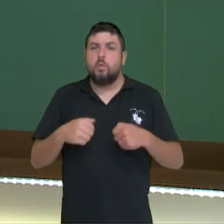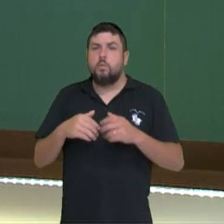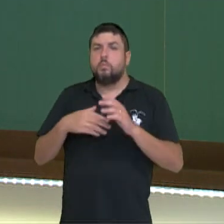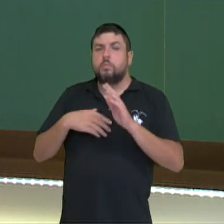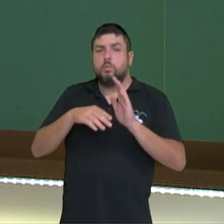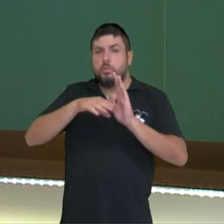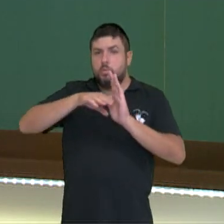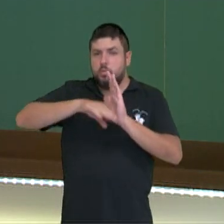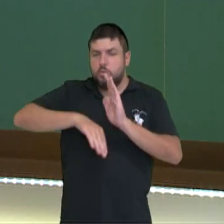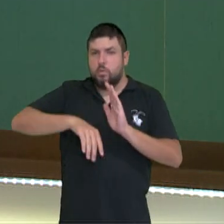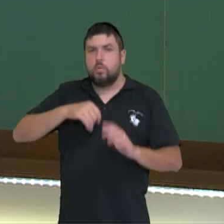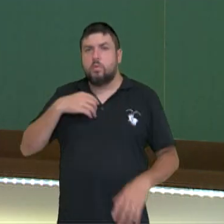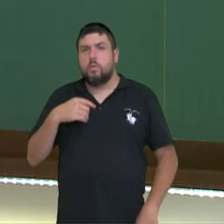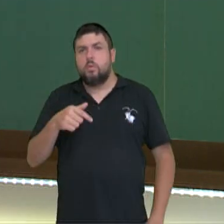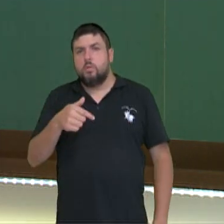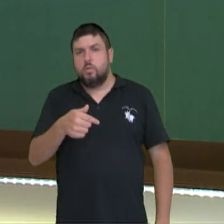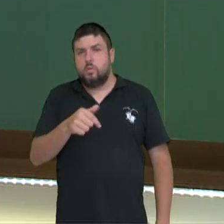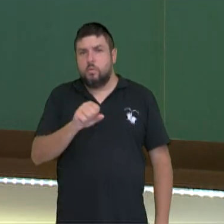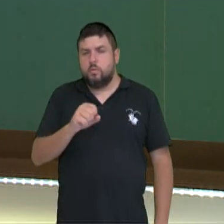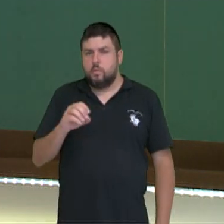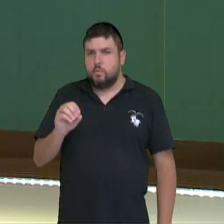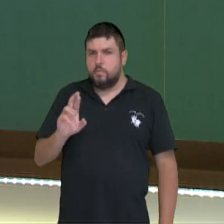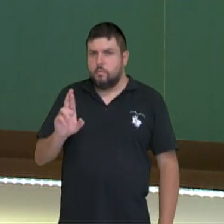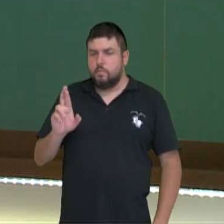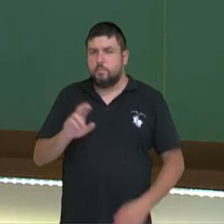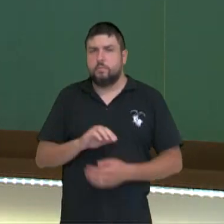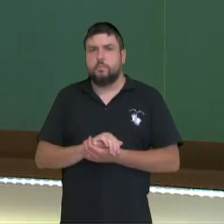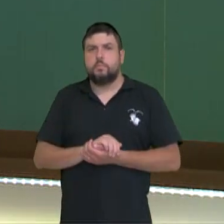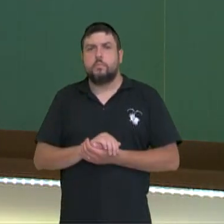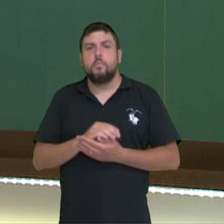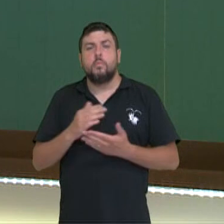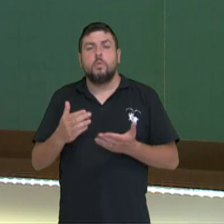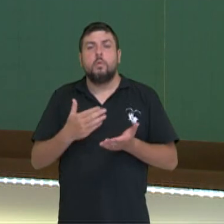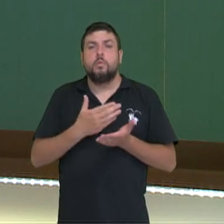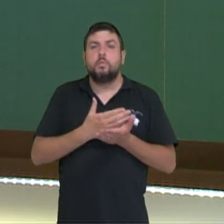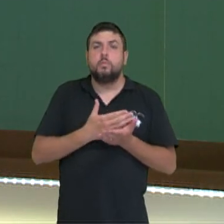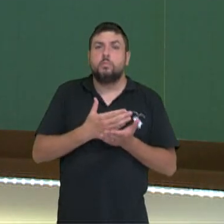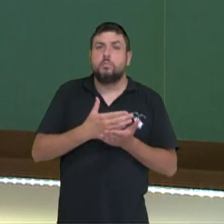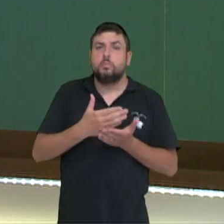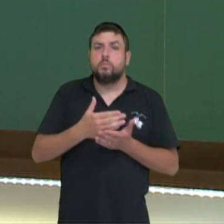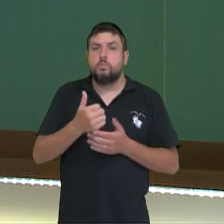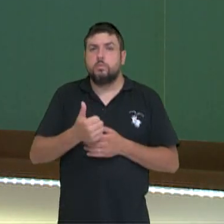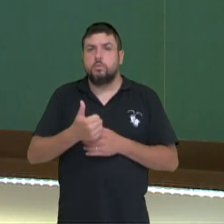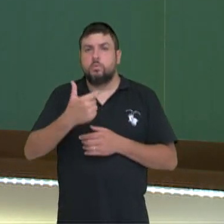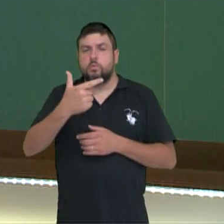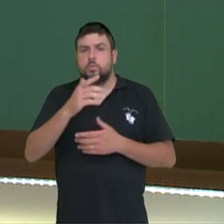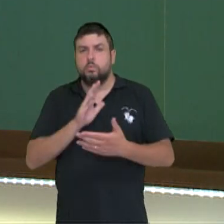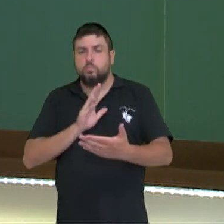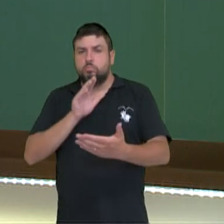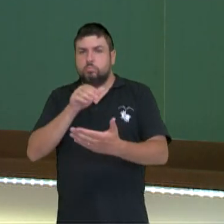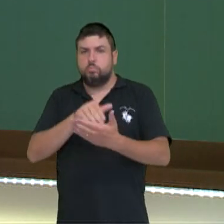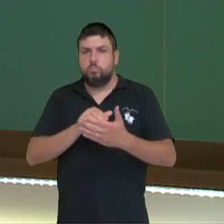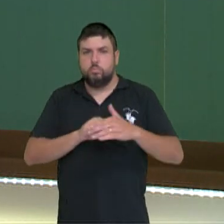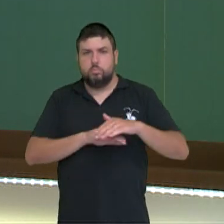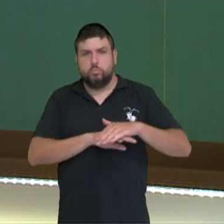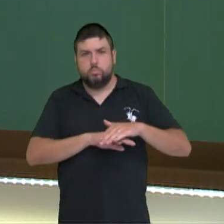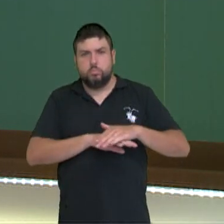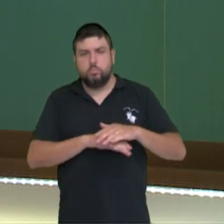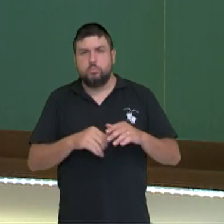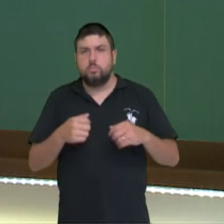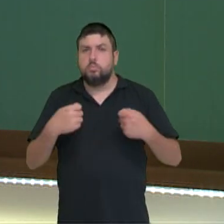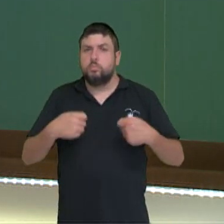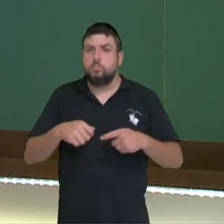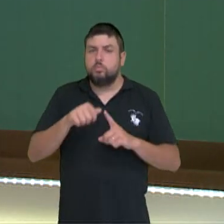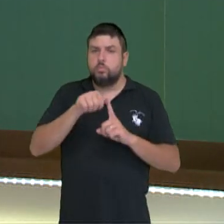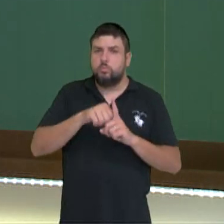reais. Como ela tem 12 meses para fazer isso, então ela precisa guardar 65 reais por mês.